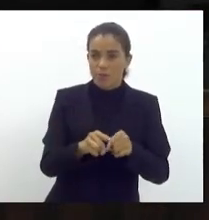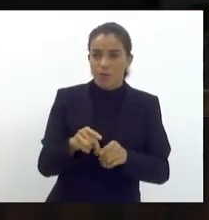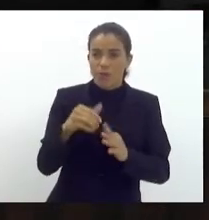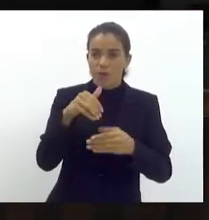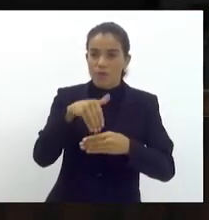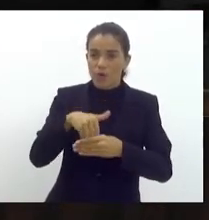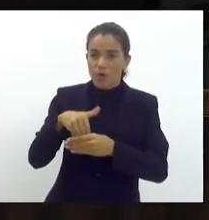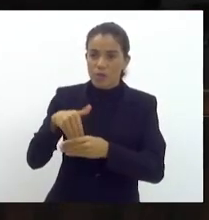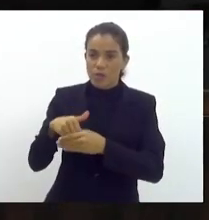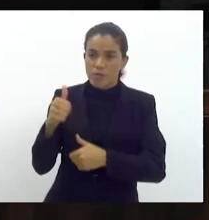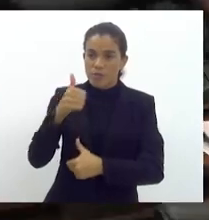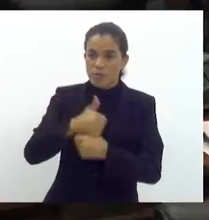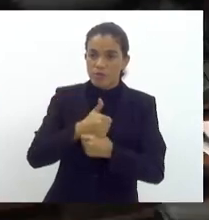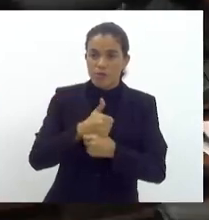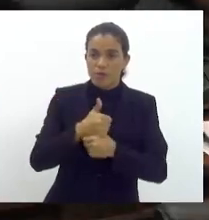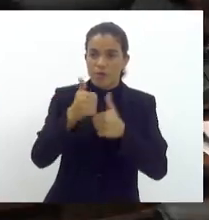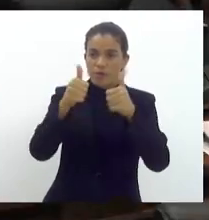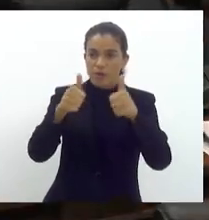votação substitutivo